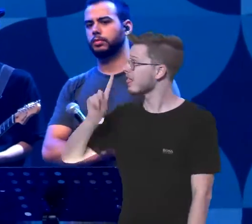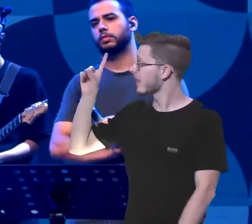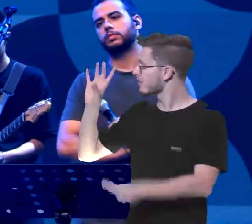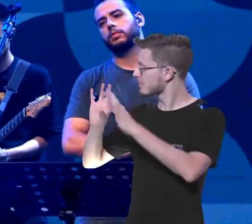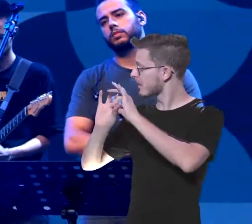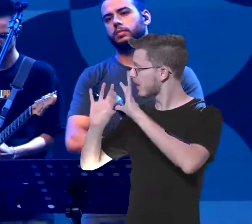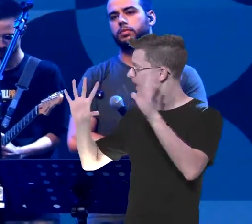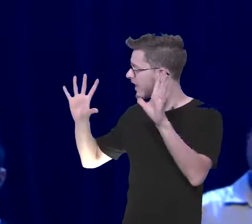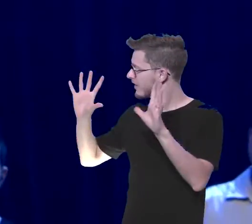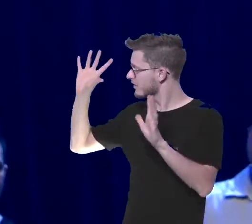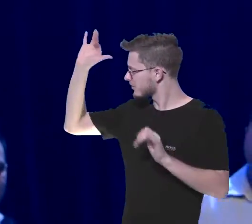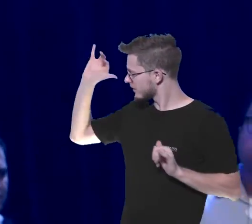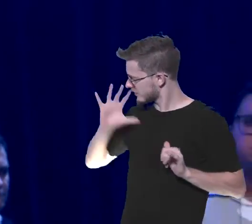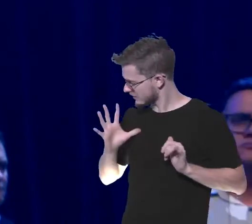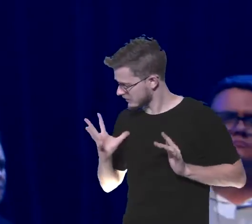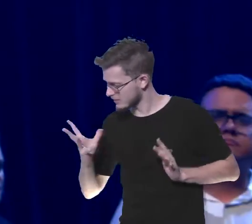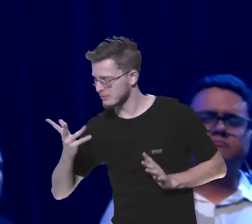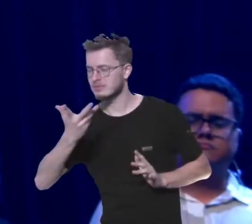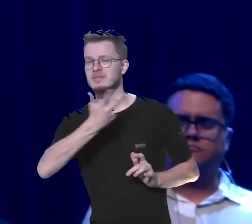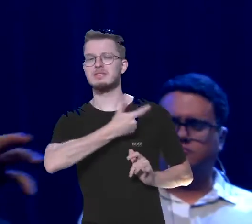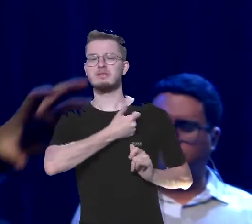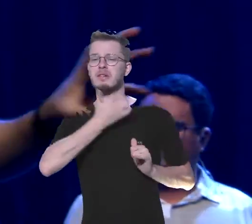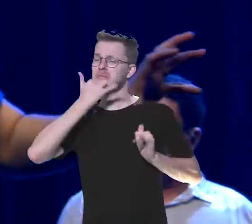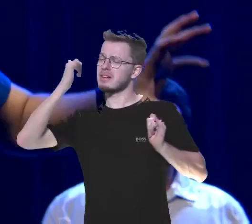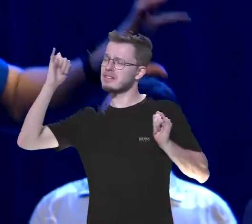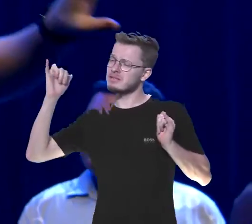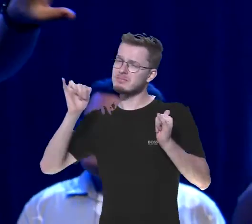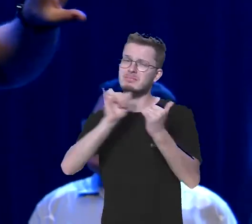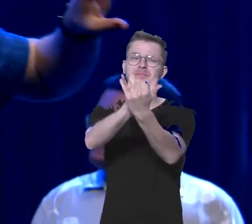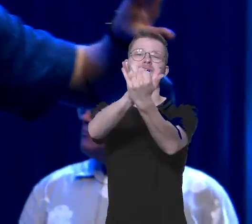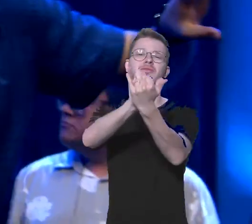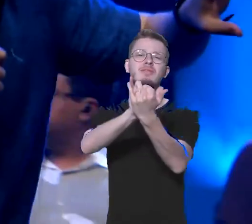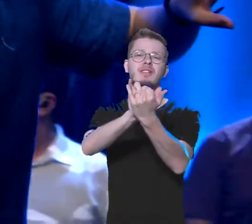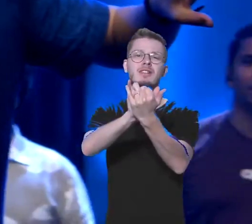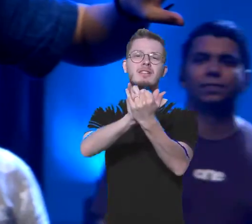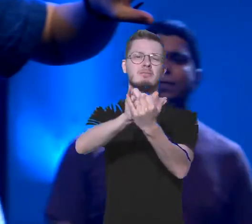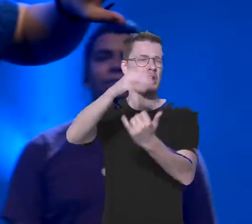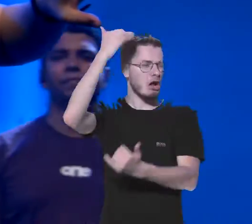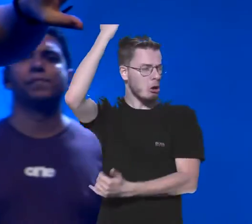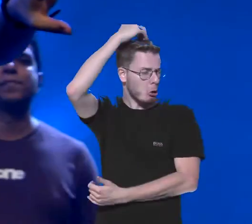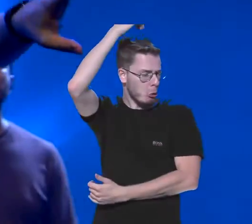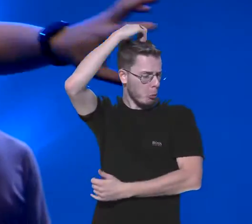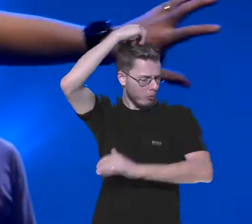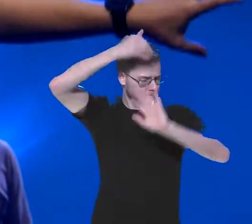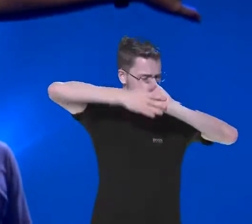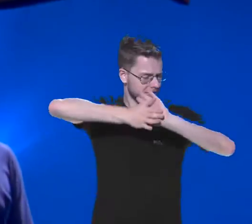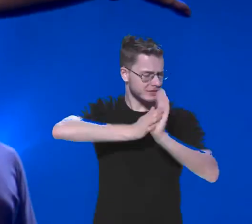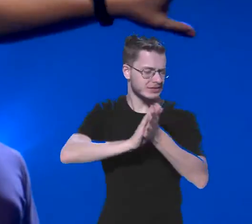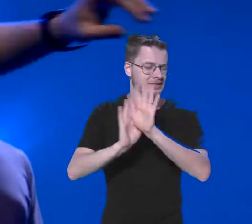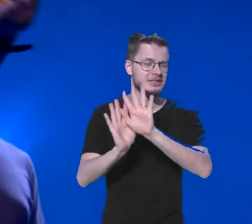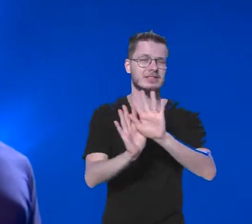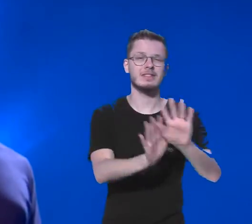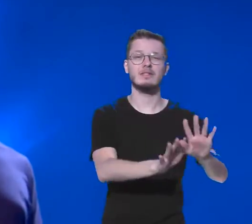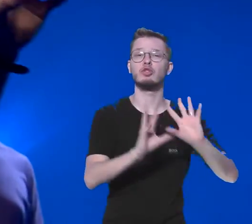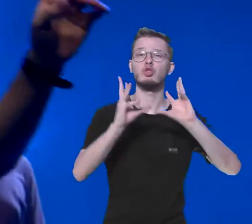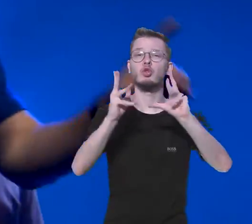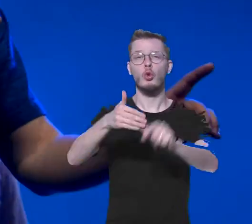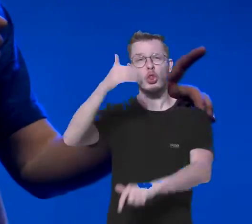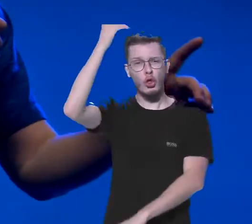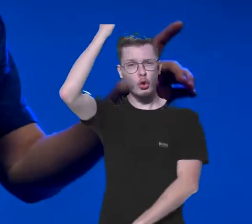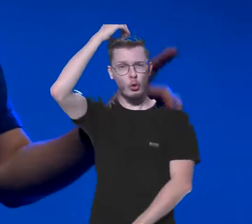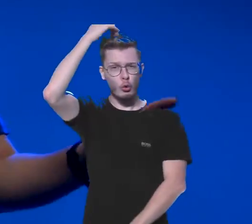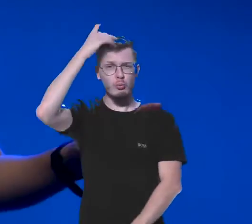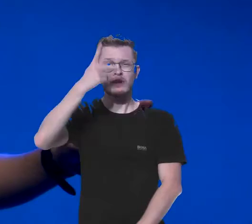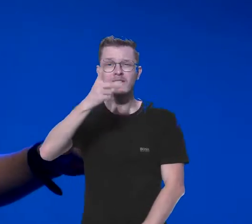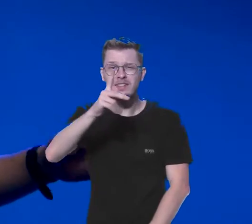de filho, para remover a culpa. Toda a culpa que você tinha foi levada na cruz, mas você